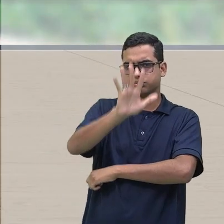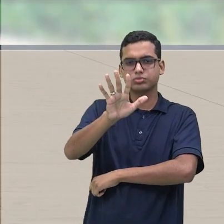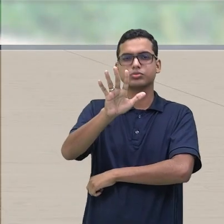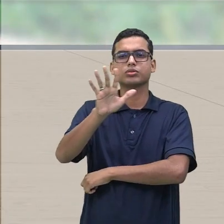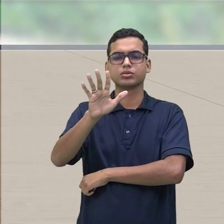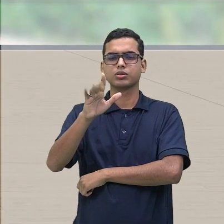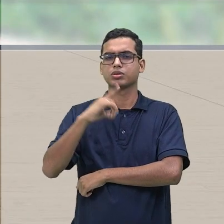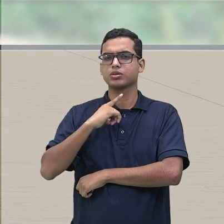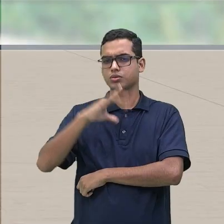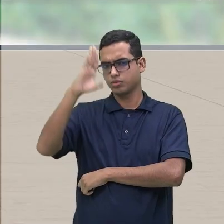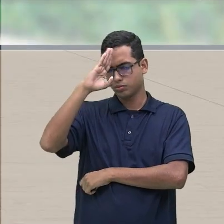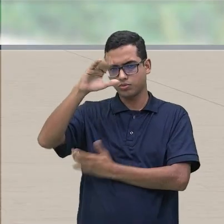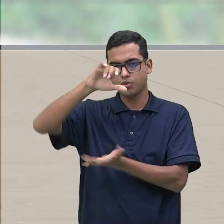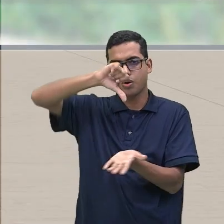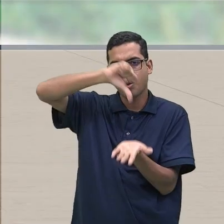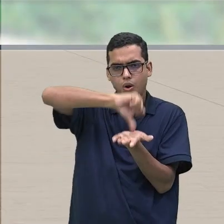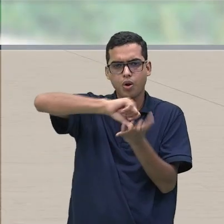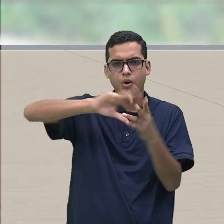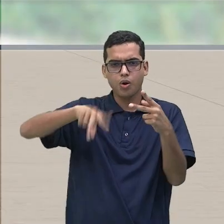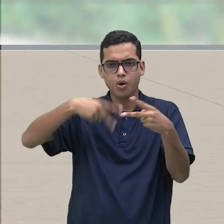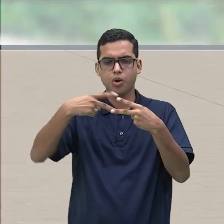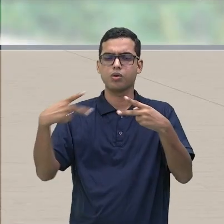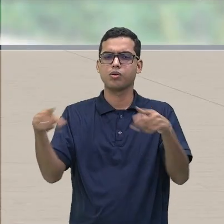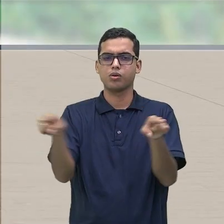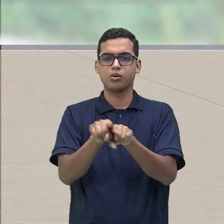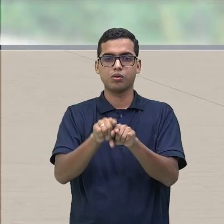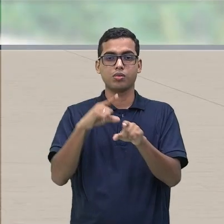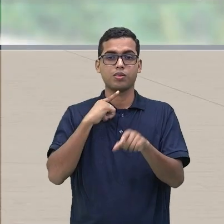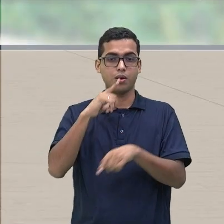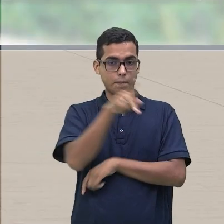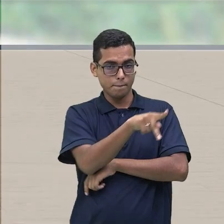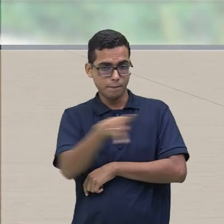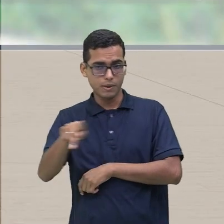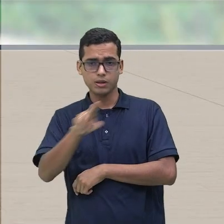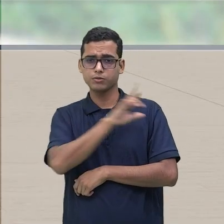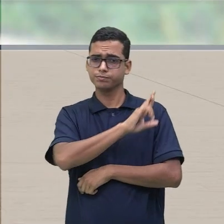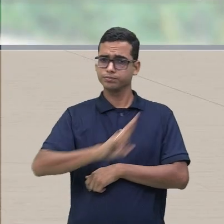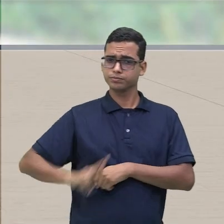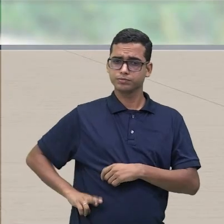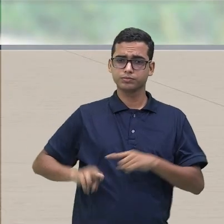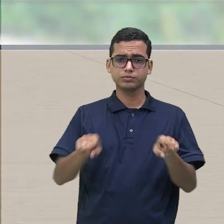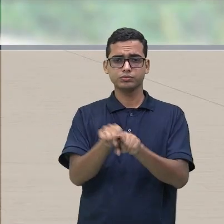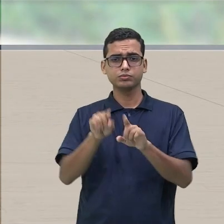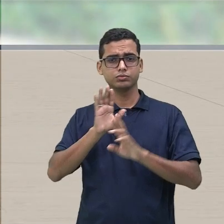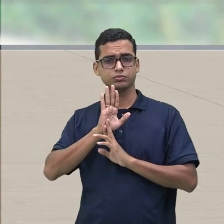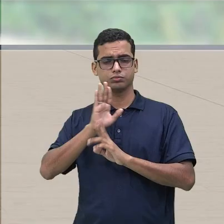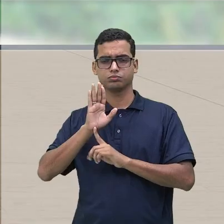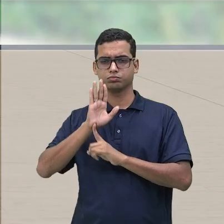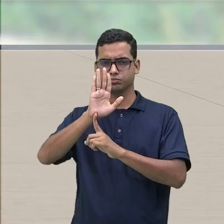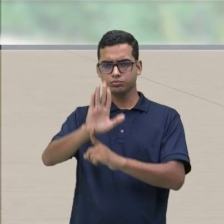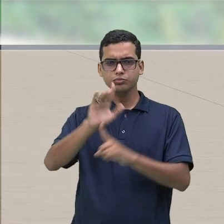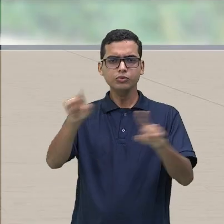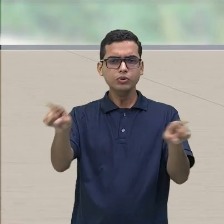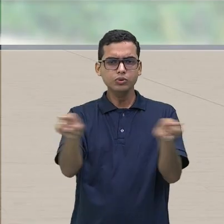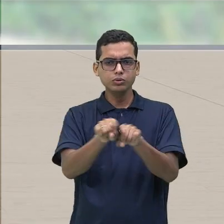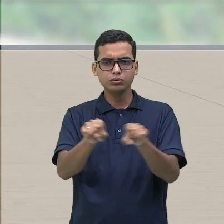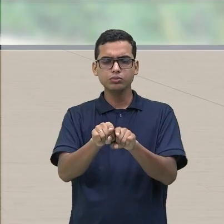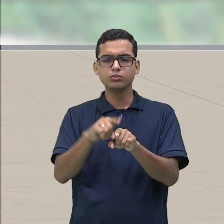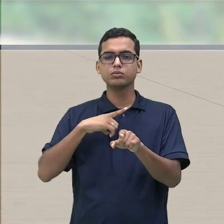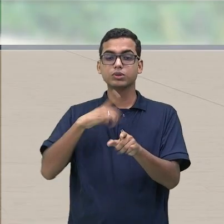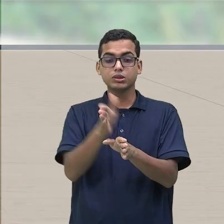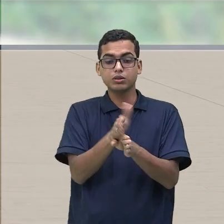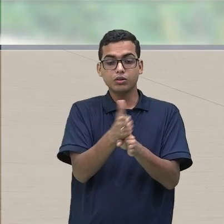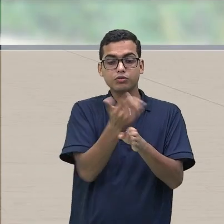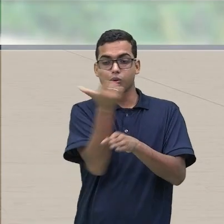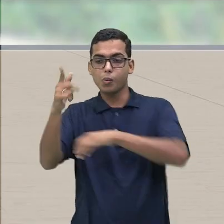União, no caso, o país, né? É governado pelo presidente da República e também acaba fazendo limite com outros